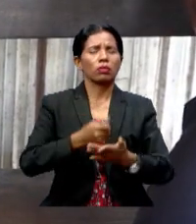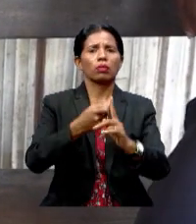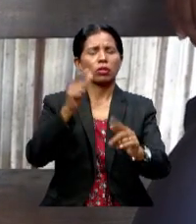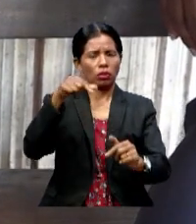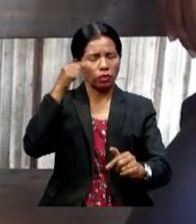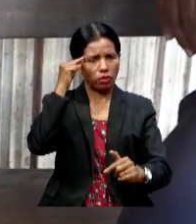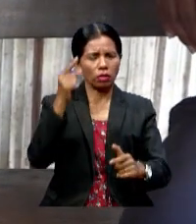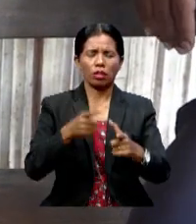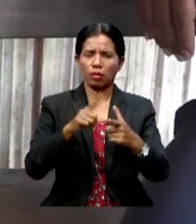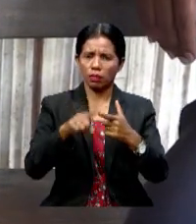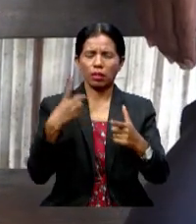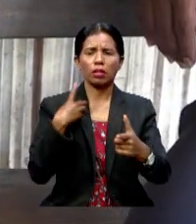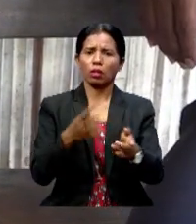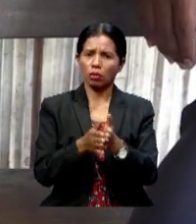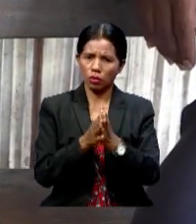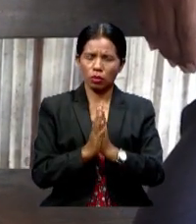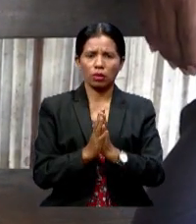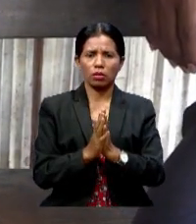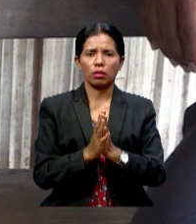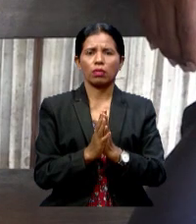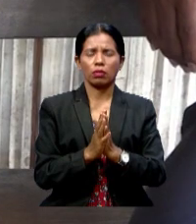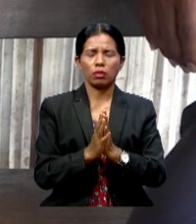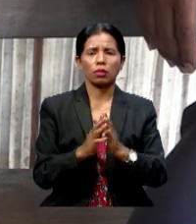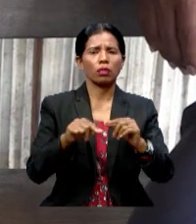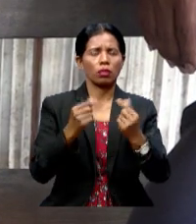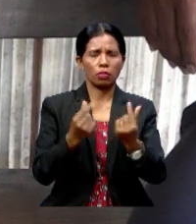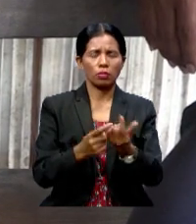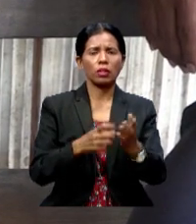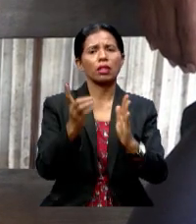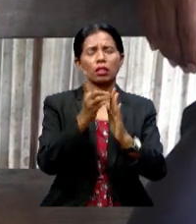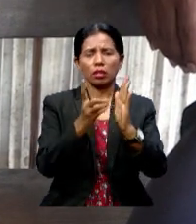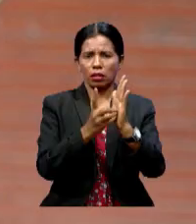depois ita husumos e ba equipa técnica se refoti dados né